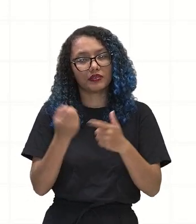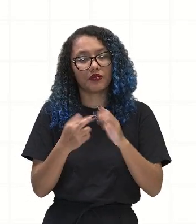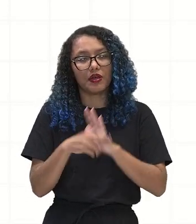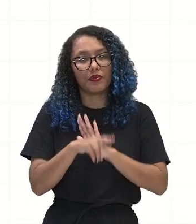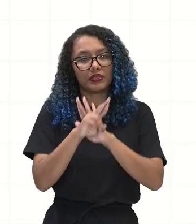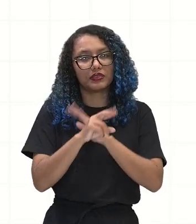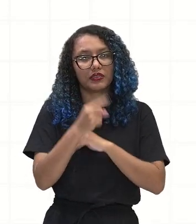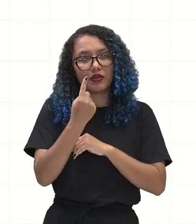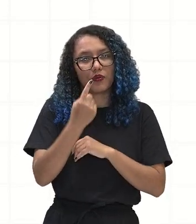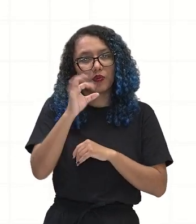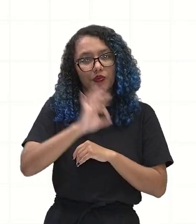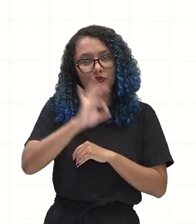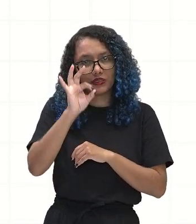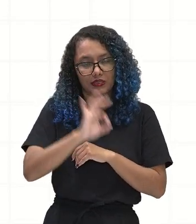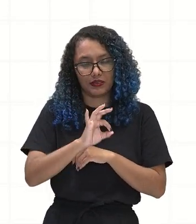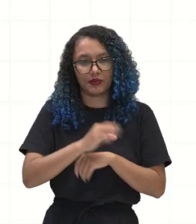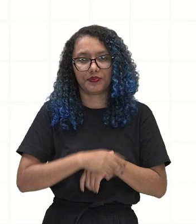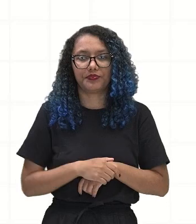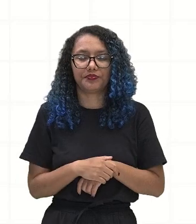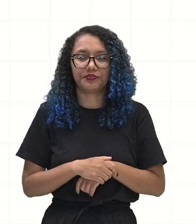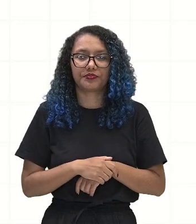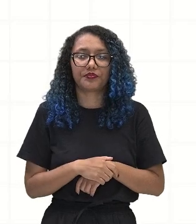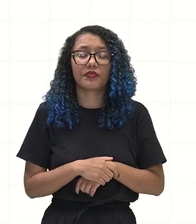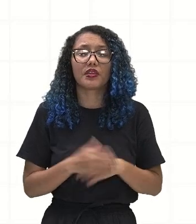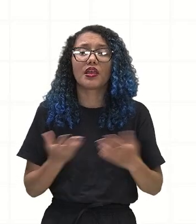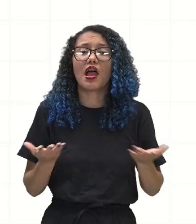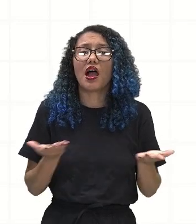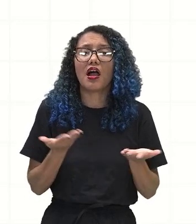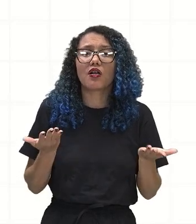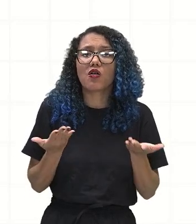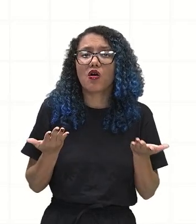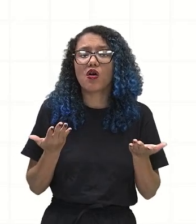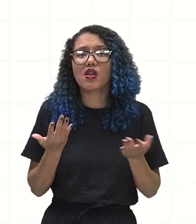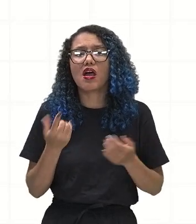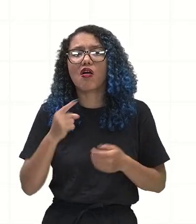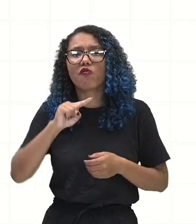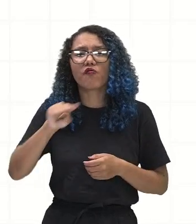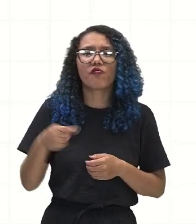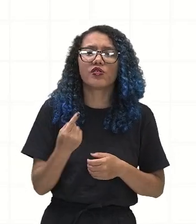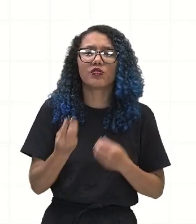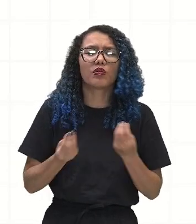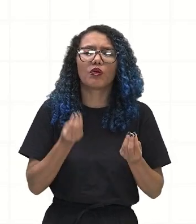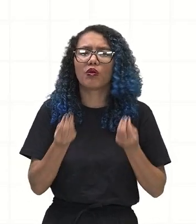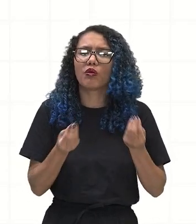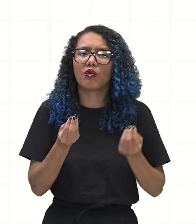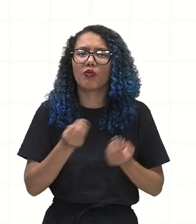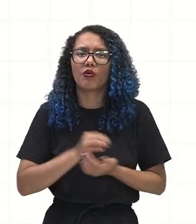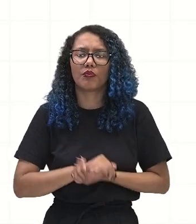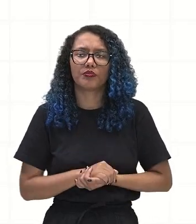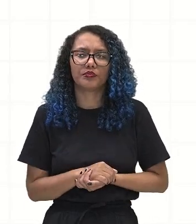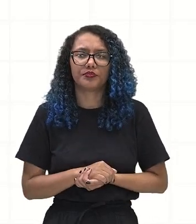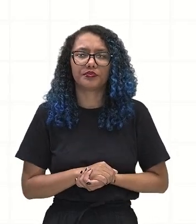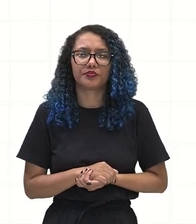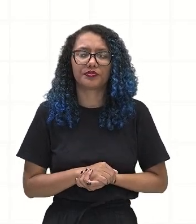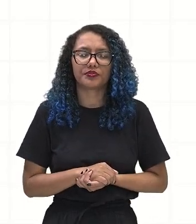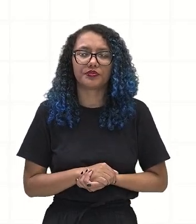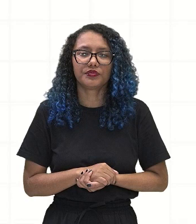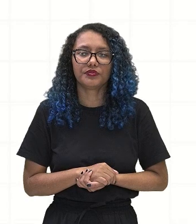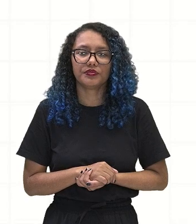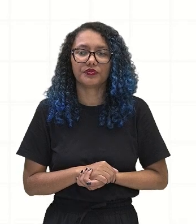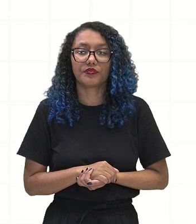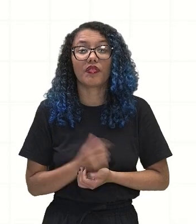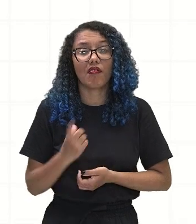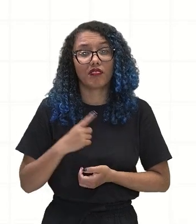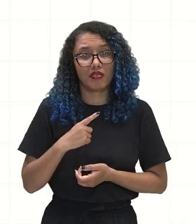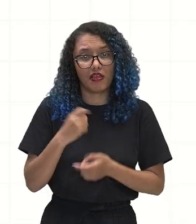100, né? E na forma decimal, nós estamos falando aqui na forma de fração, né? Mas também eu